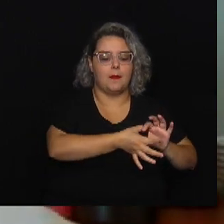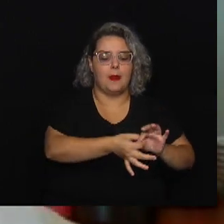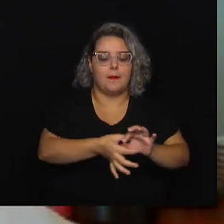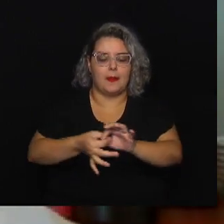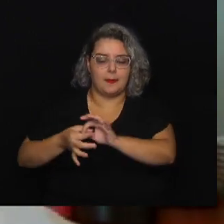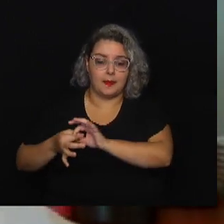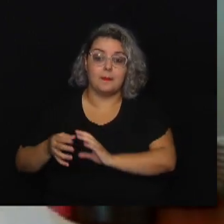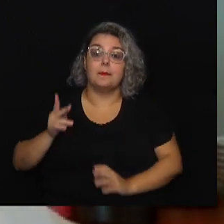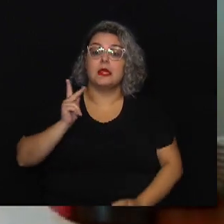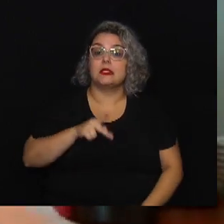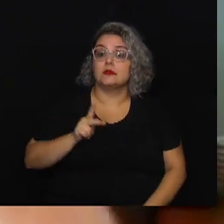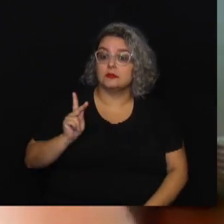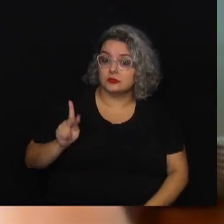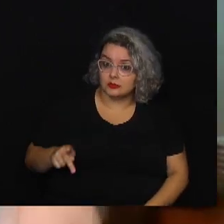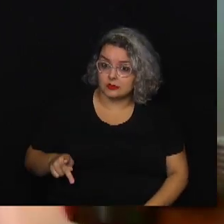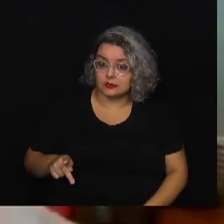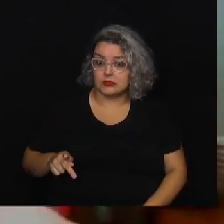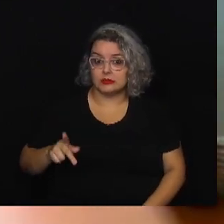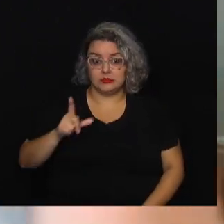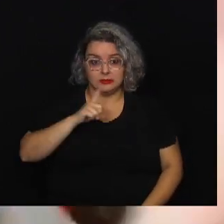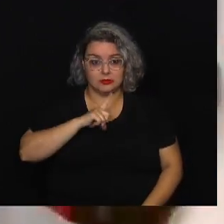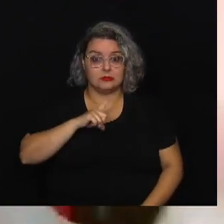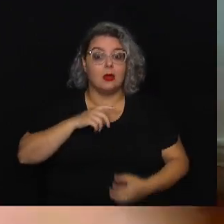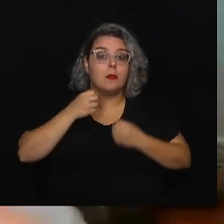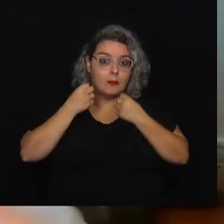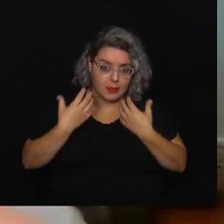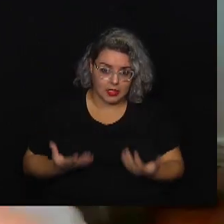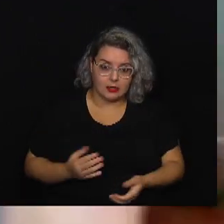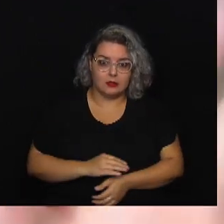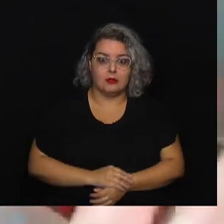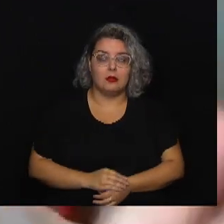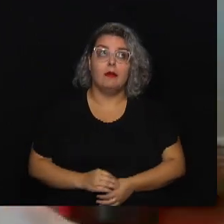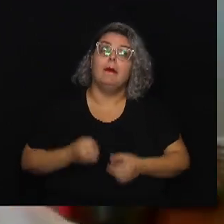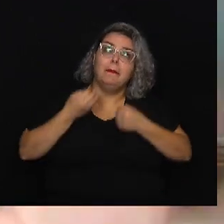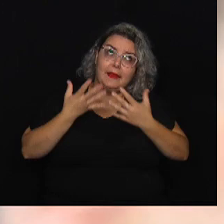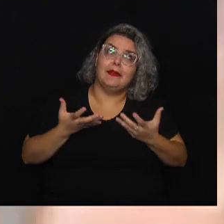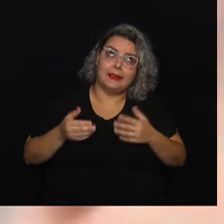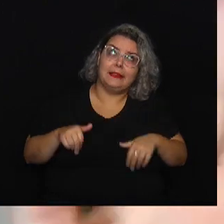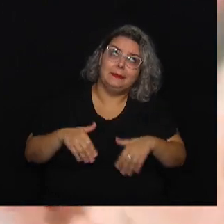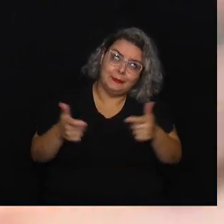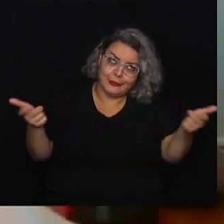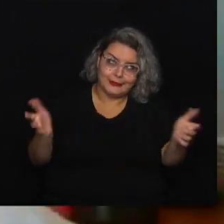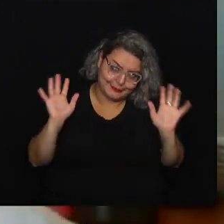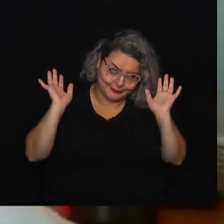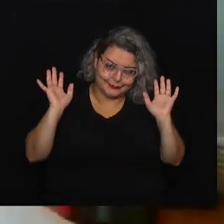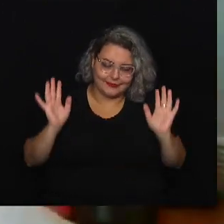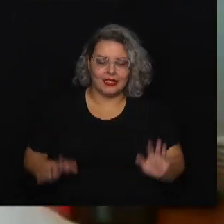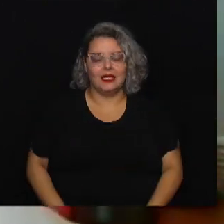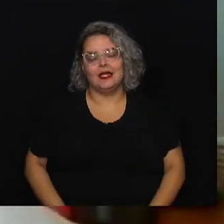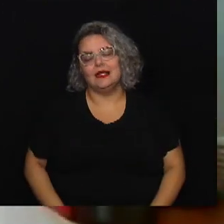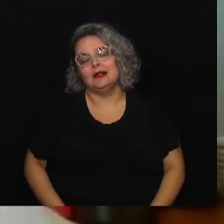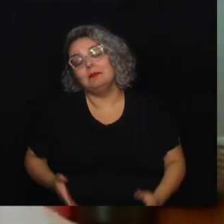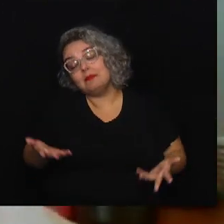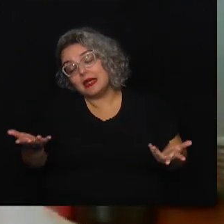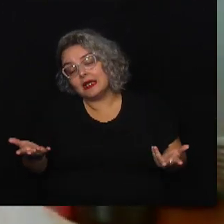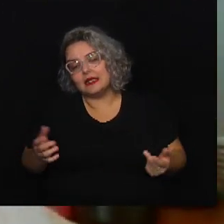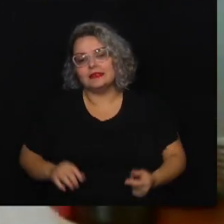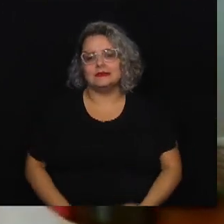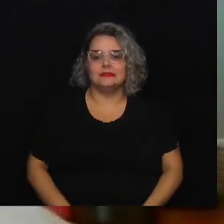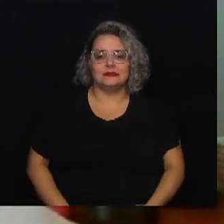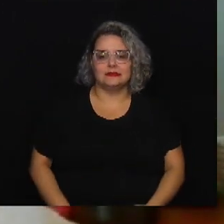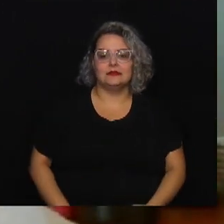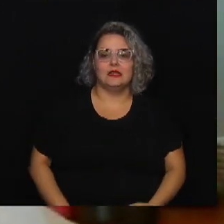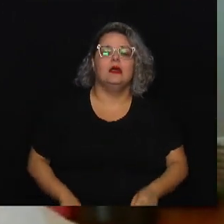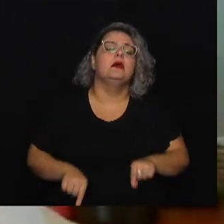professores estejam bem, bem também é querer muito, né? Talvez isso, né? Mas, enfim,